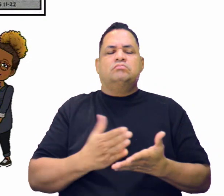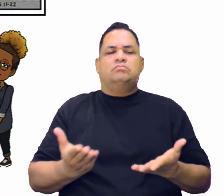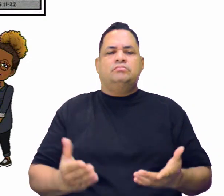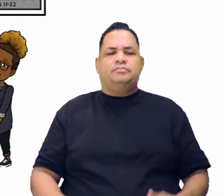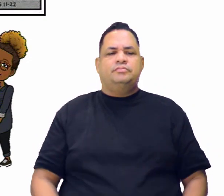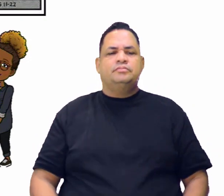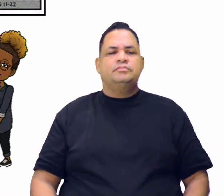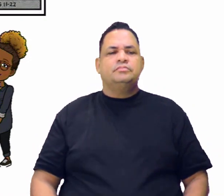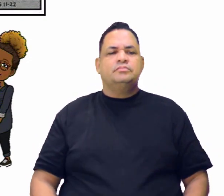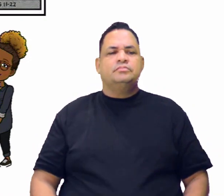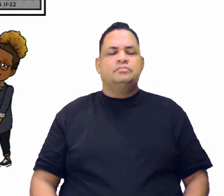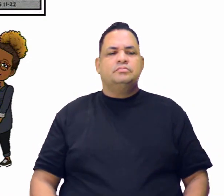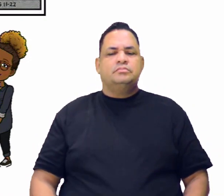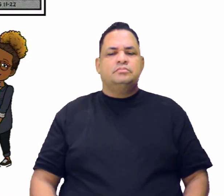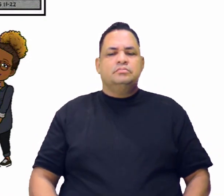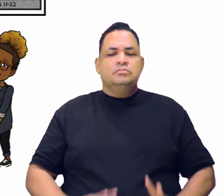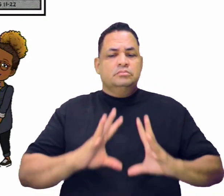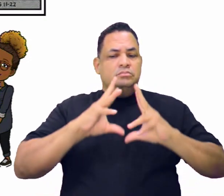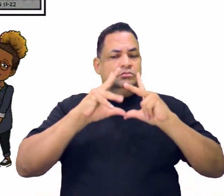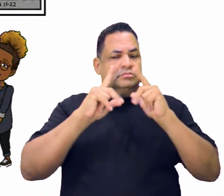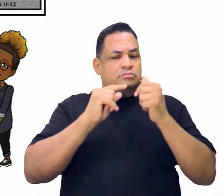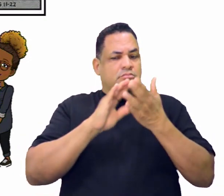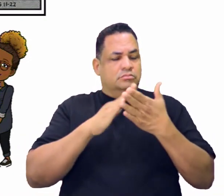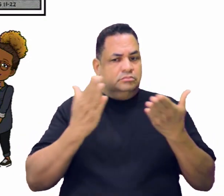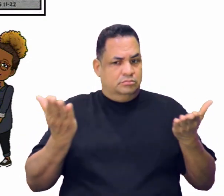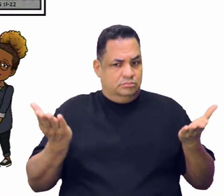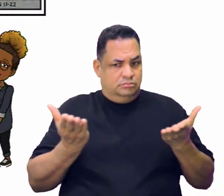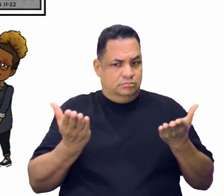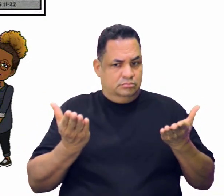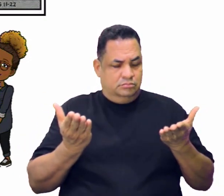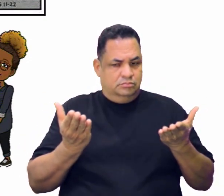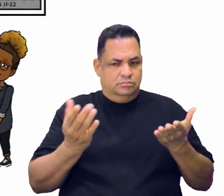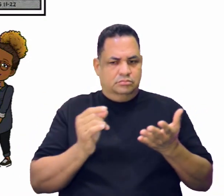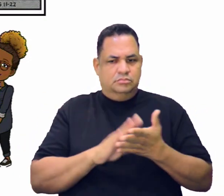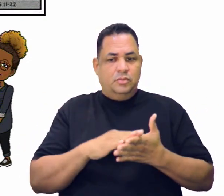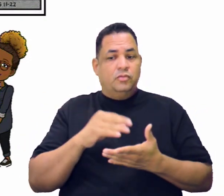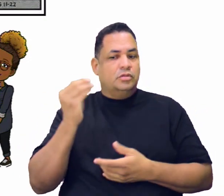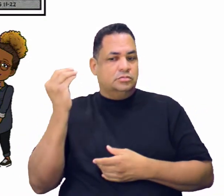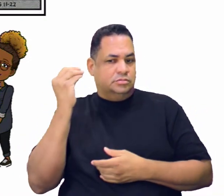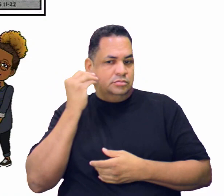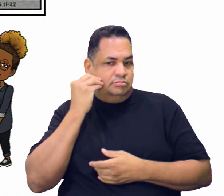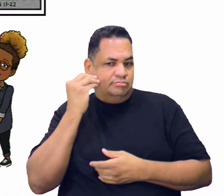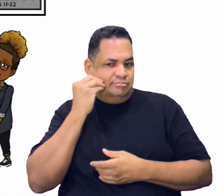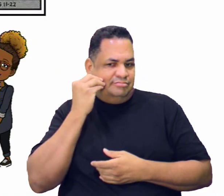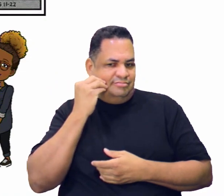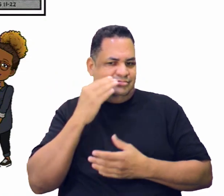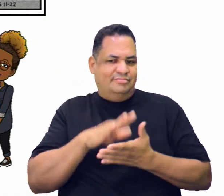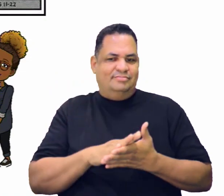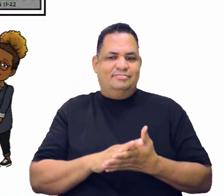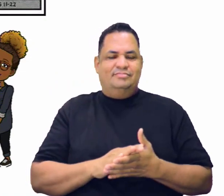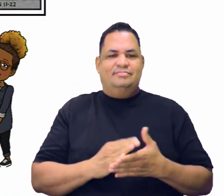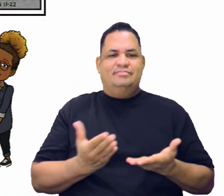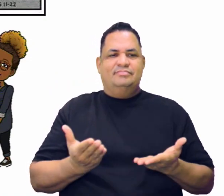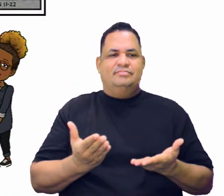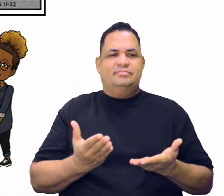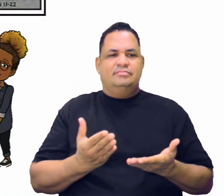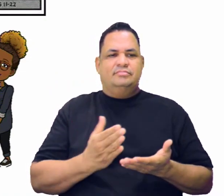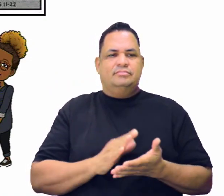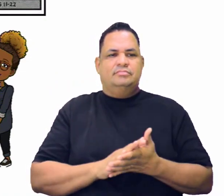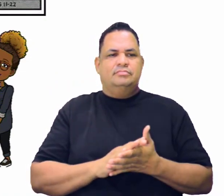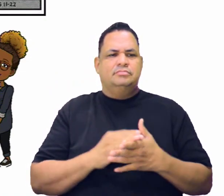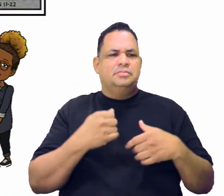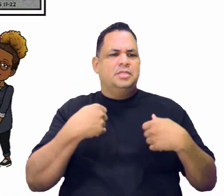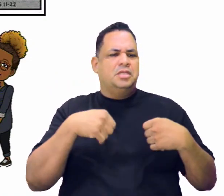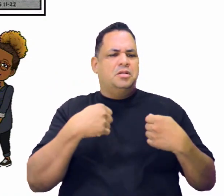Tiraremos essa dúvida de todos. Pelo menos eu vou tentar. Então, ó, não